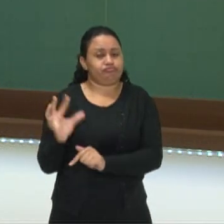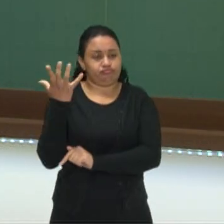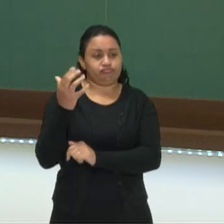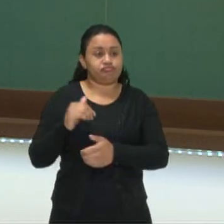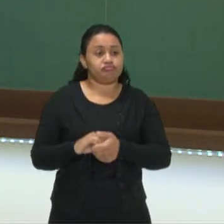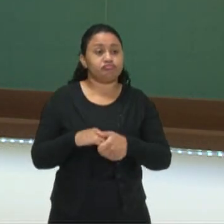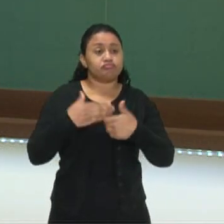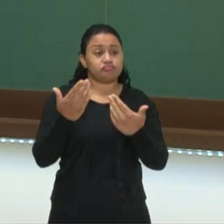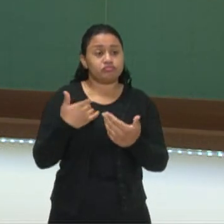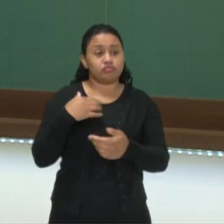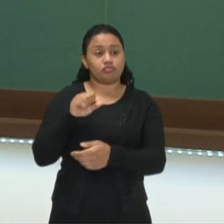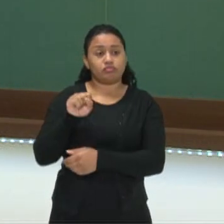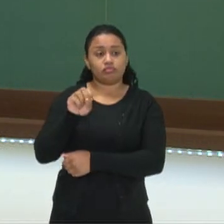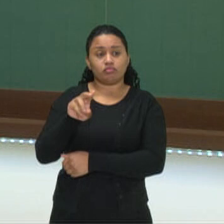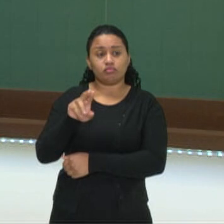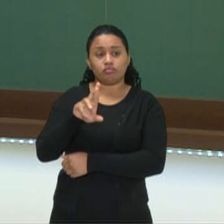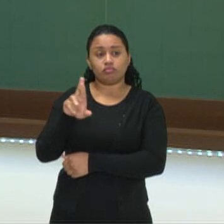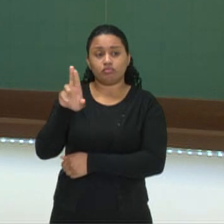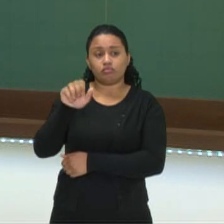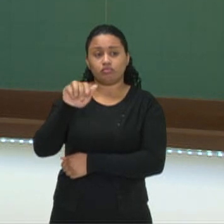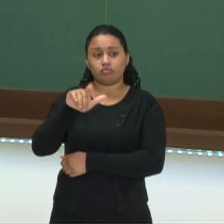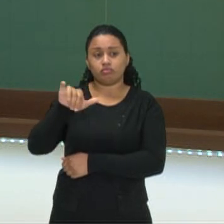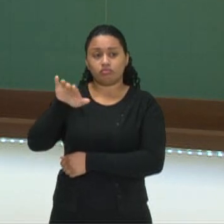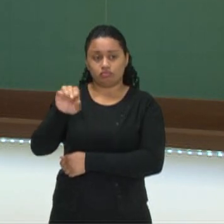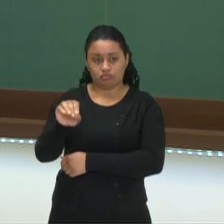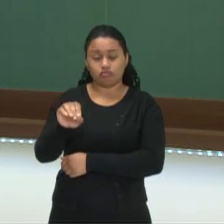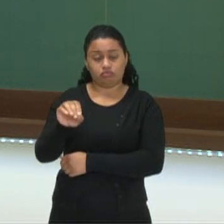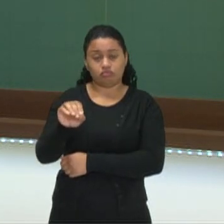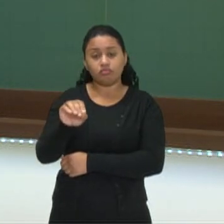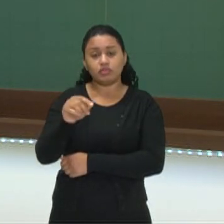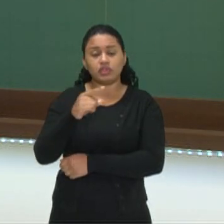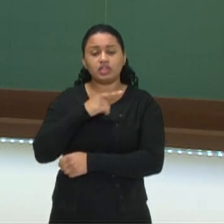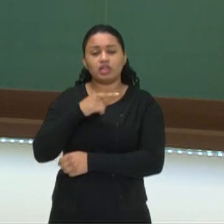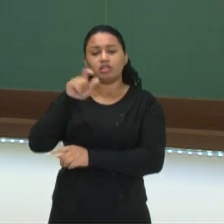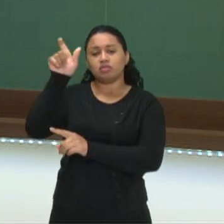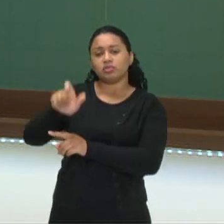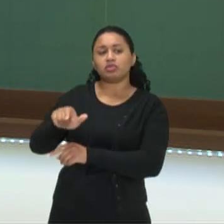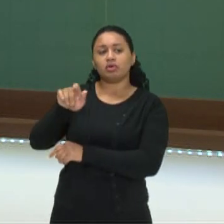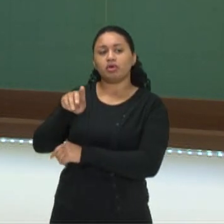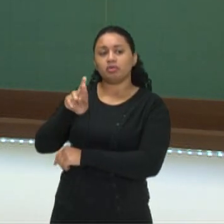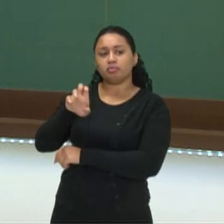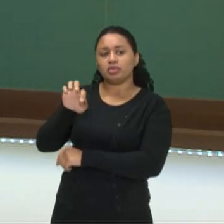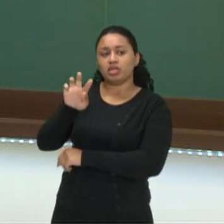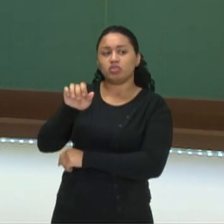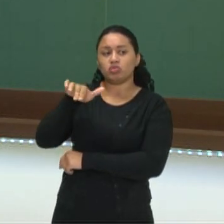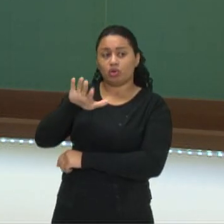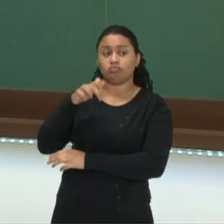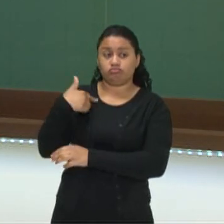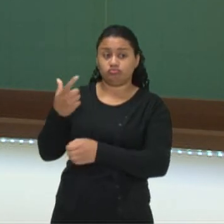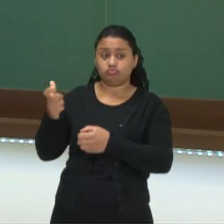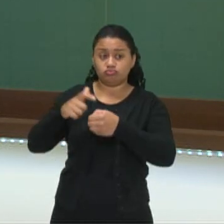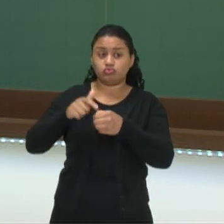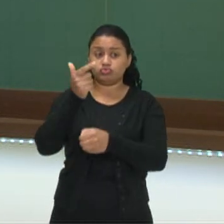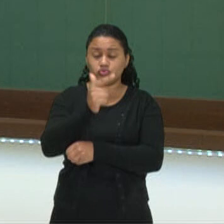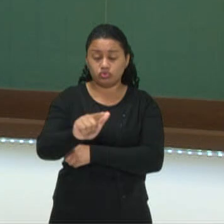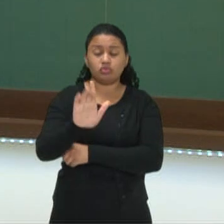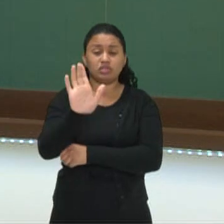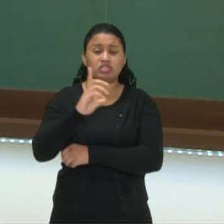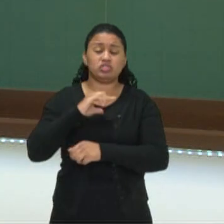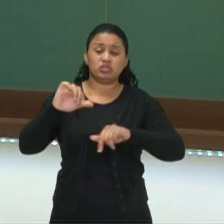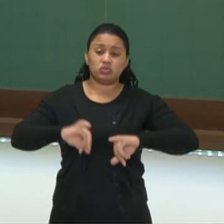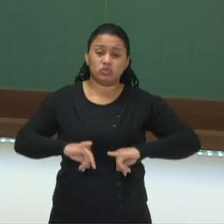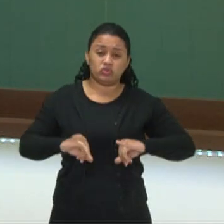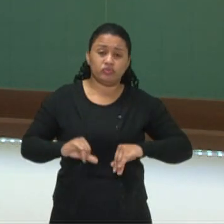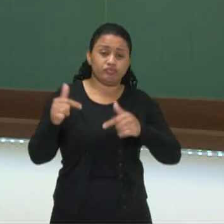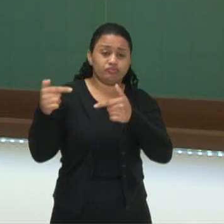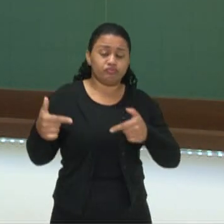Breton, André Breton, em 1924, lembrando que ele já tinha lutado na guerra, ele tinha sofrido os horrores da guerra, e quando ele vem,